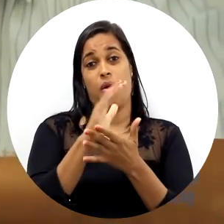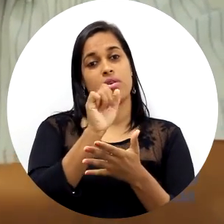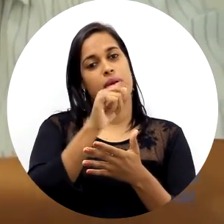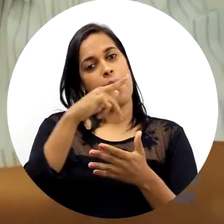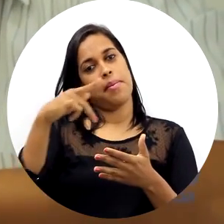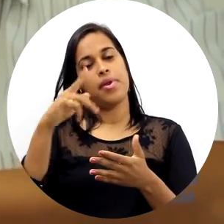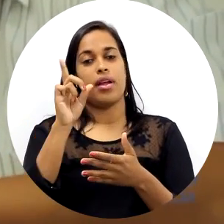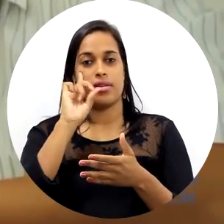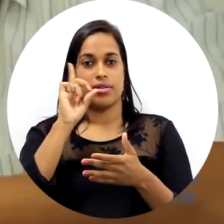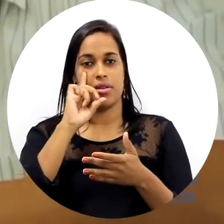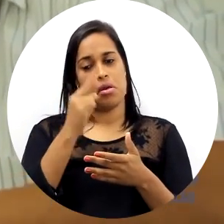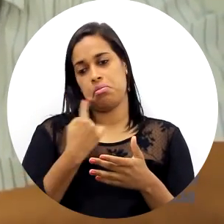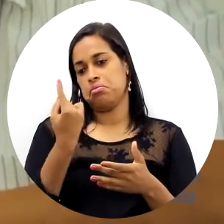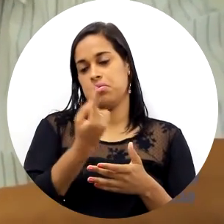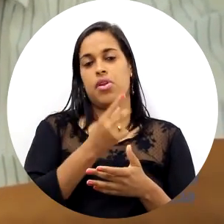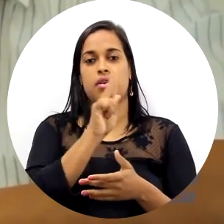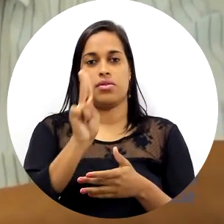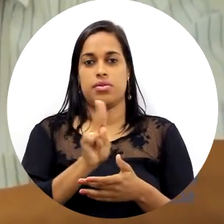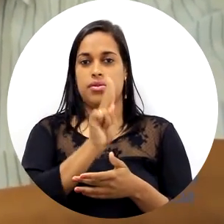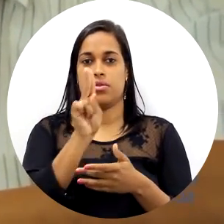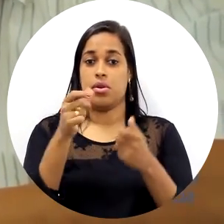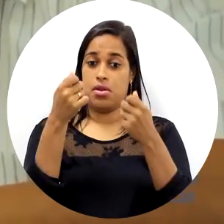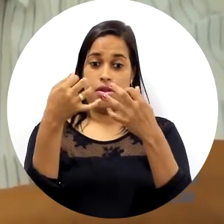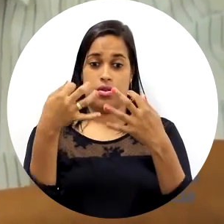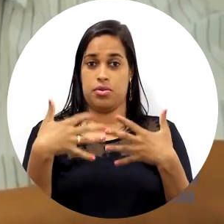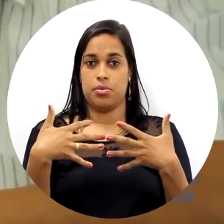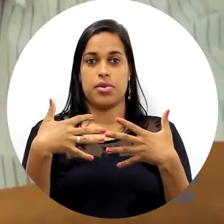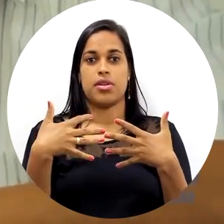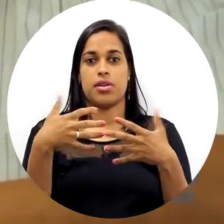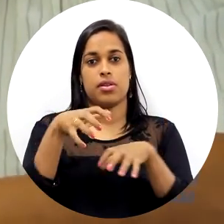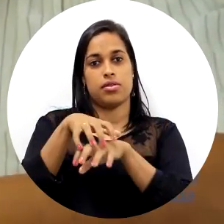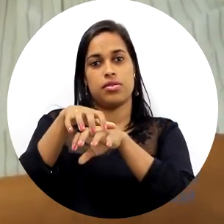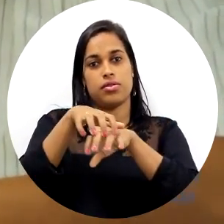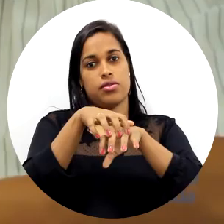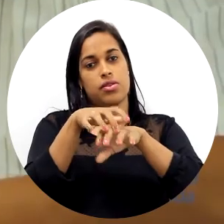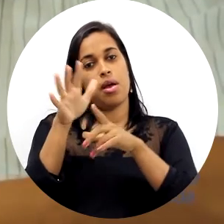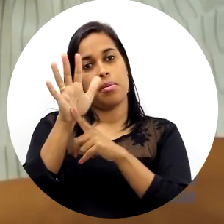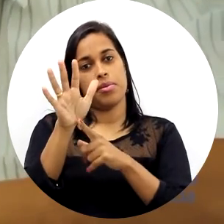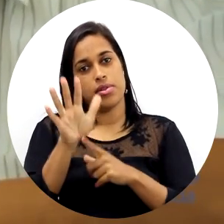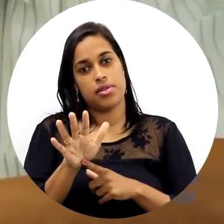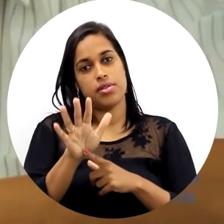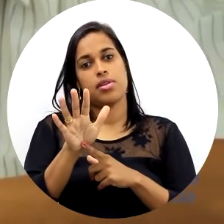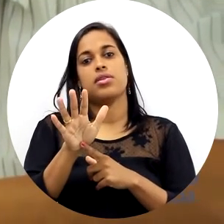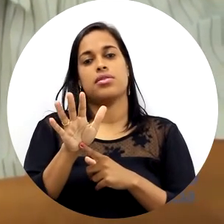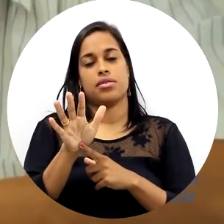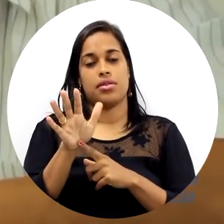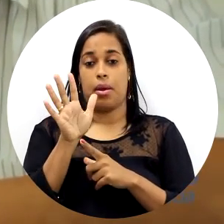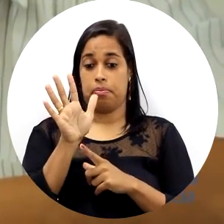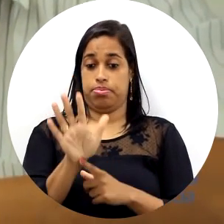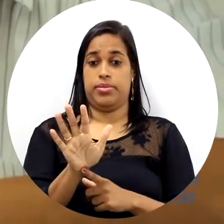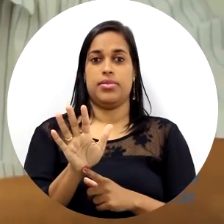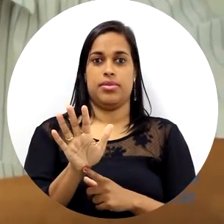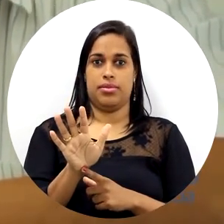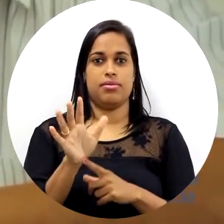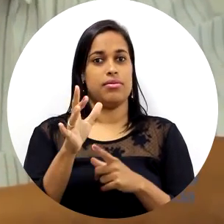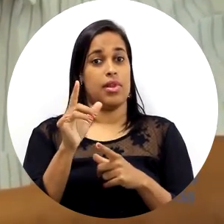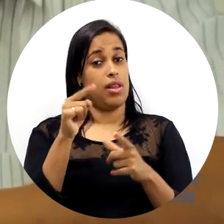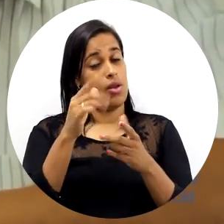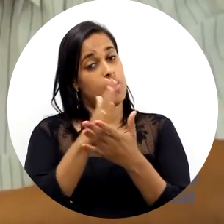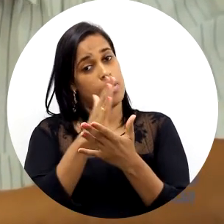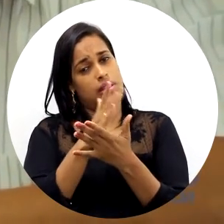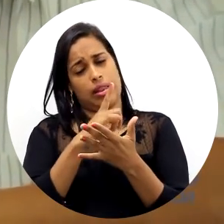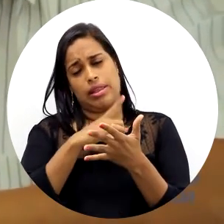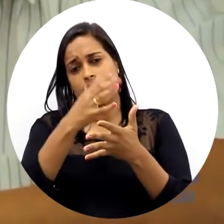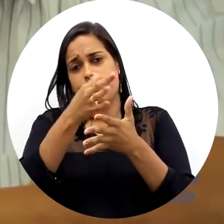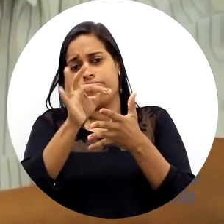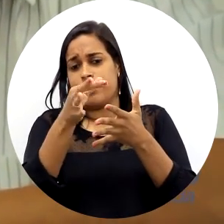programas que nós utilizamos no nosso dia a dia. Nós não falamos nem detalhando aqui sobre a camada de transporte, sessão e apresentação, que são camadas bem específicas. No